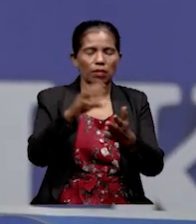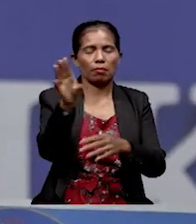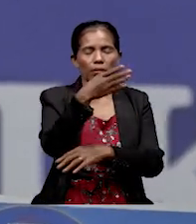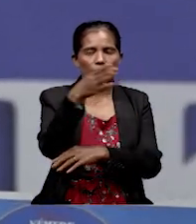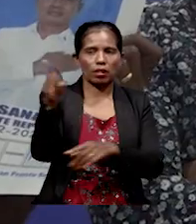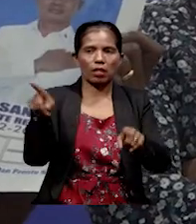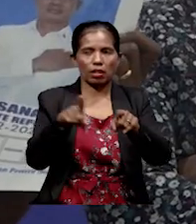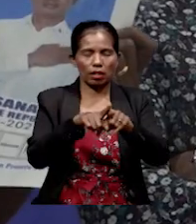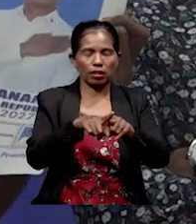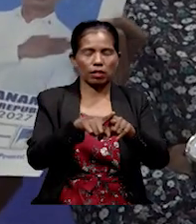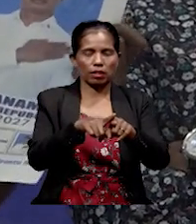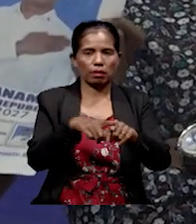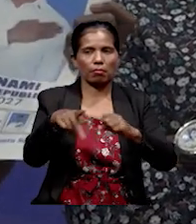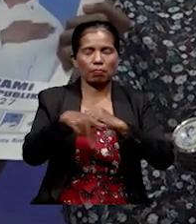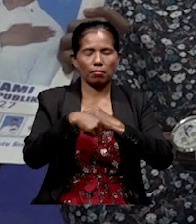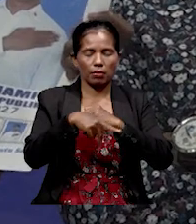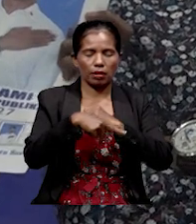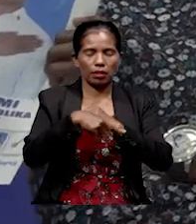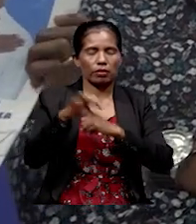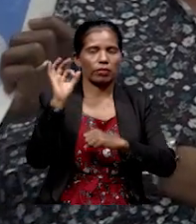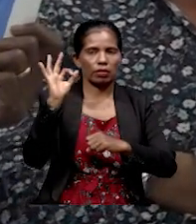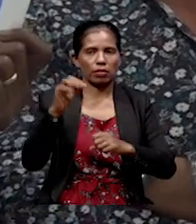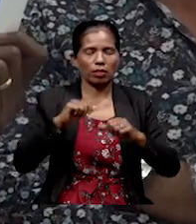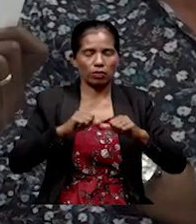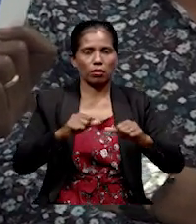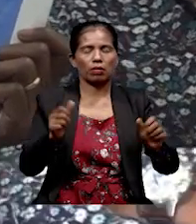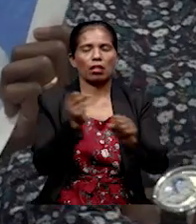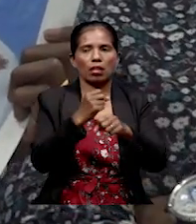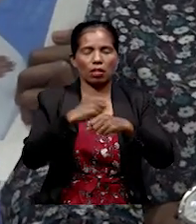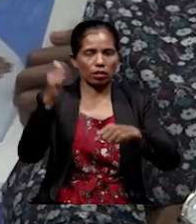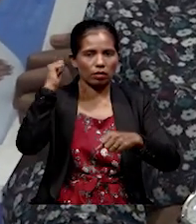ni Candidato Mariano Sinami Sabino se continua ni atividade